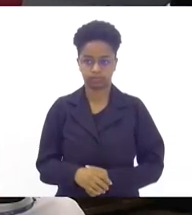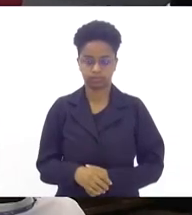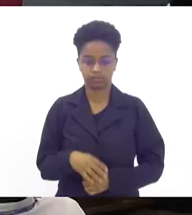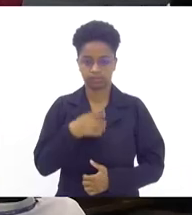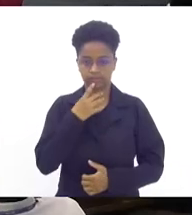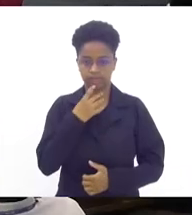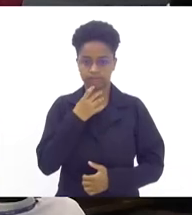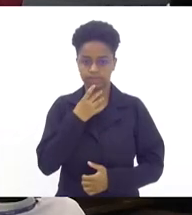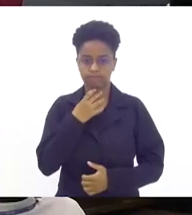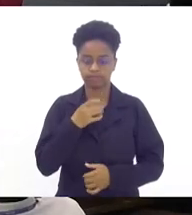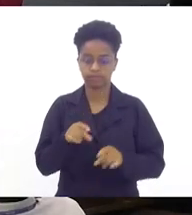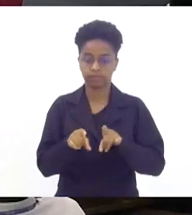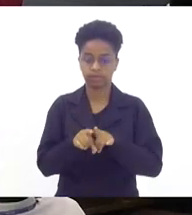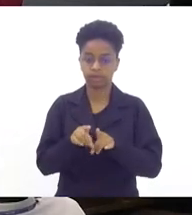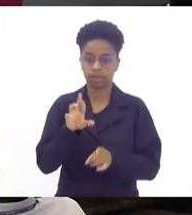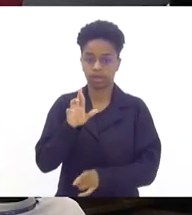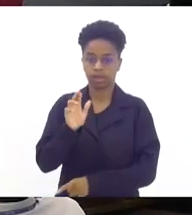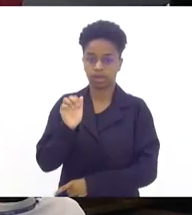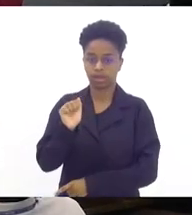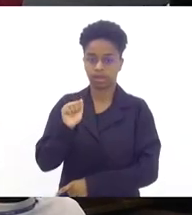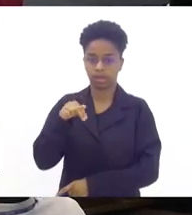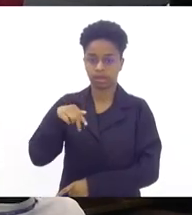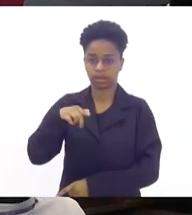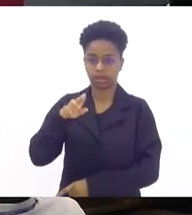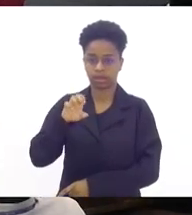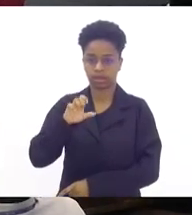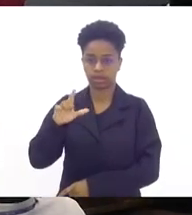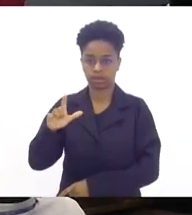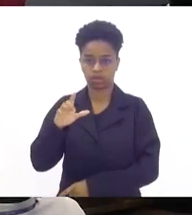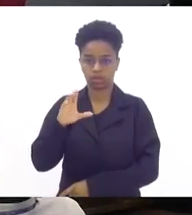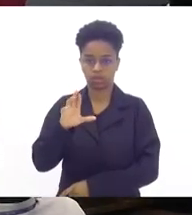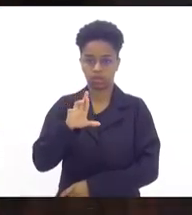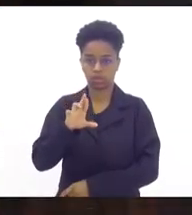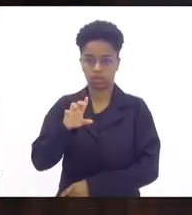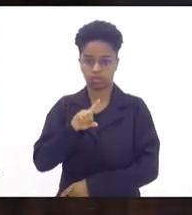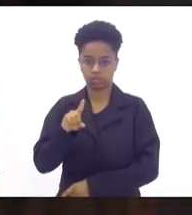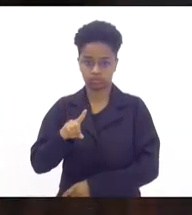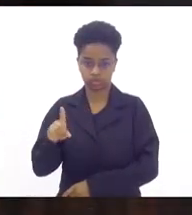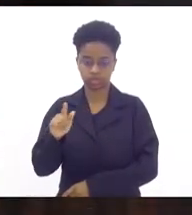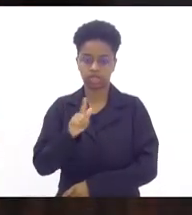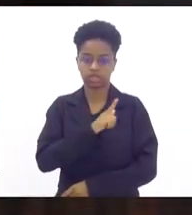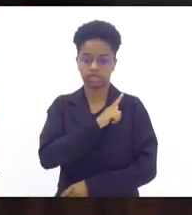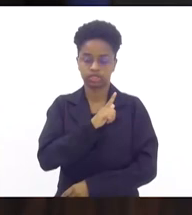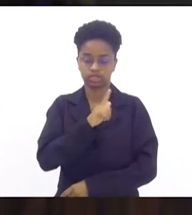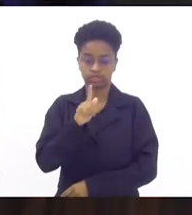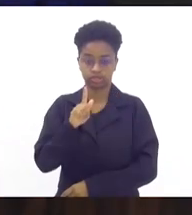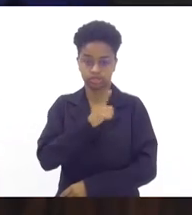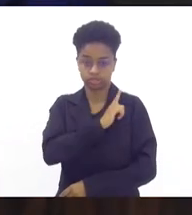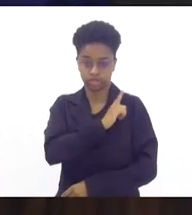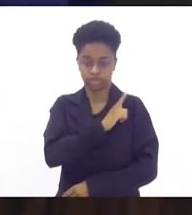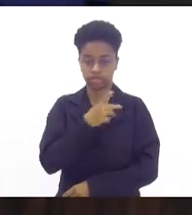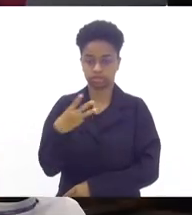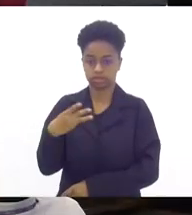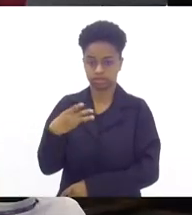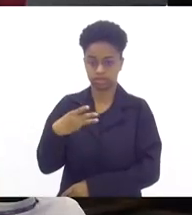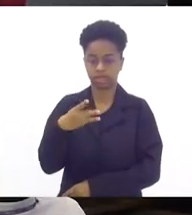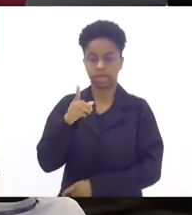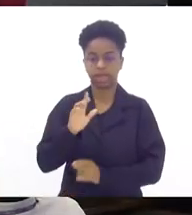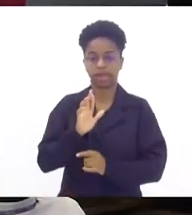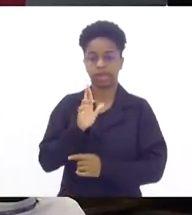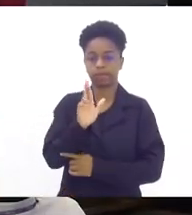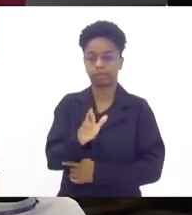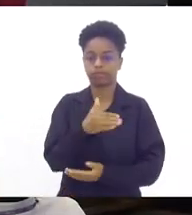Raquel Cruz da Silva gerente 3 representante da Secretaria Municipal da pessoa com